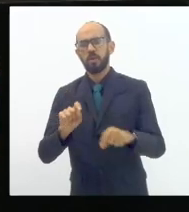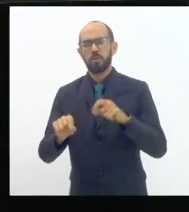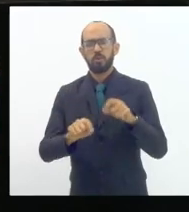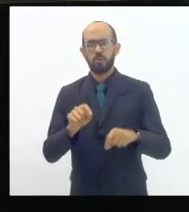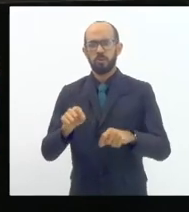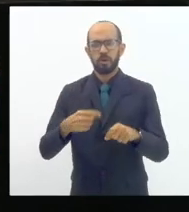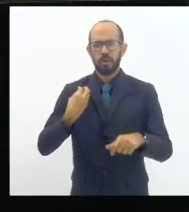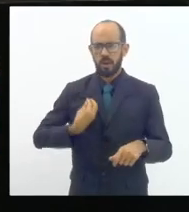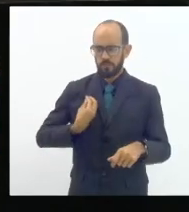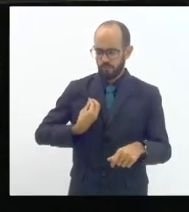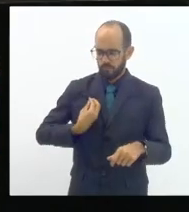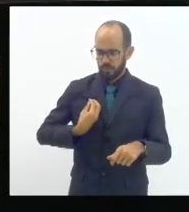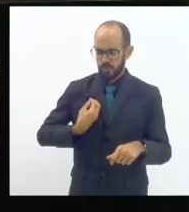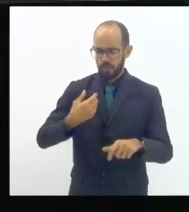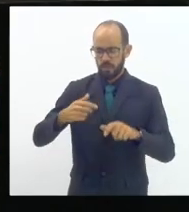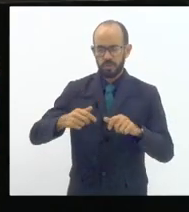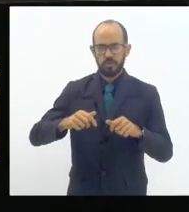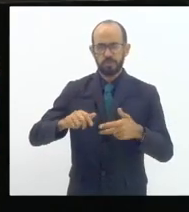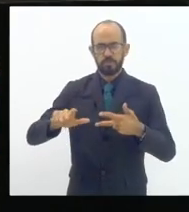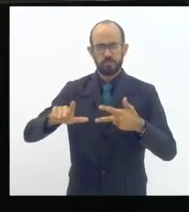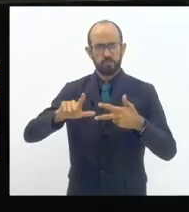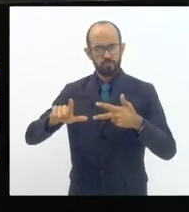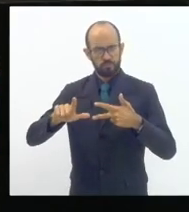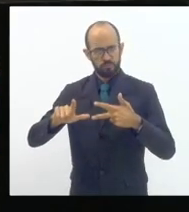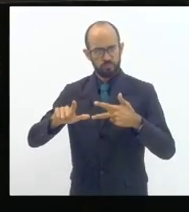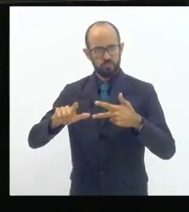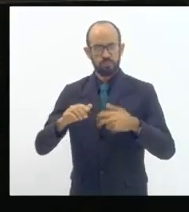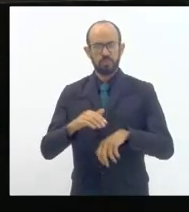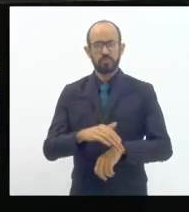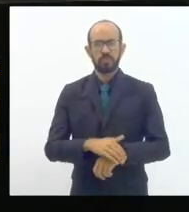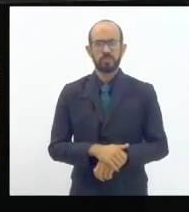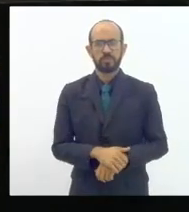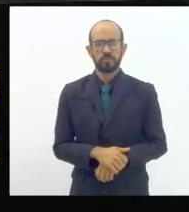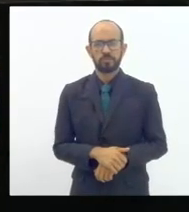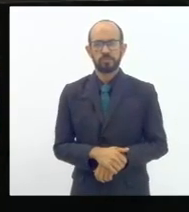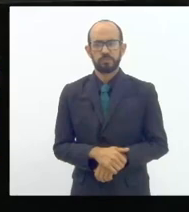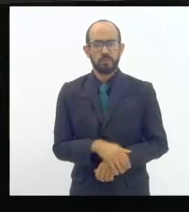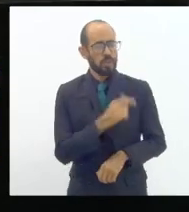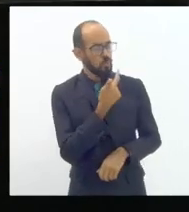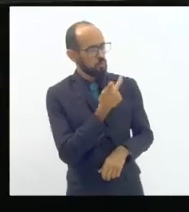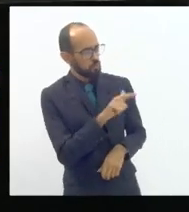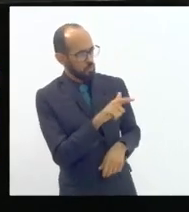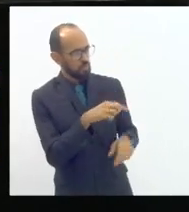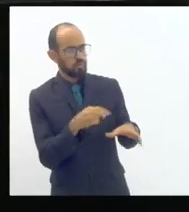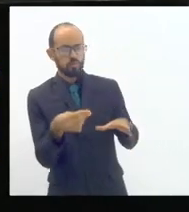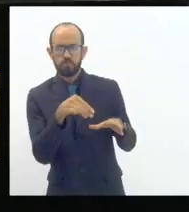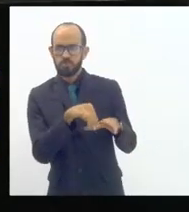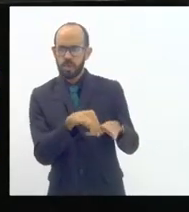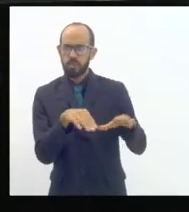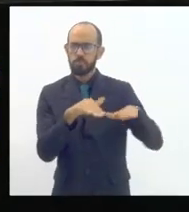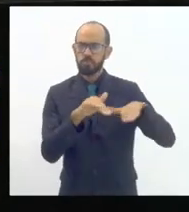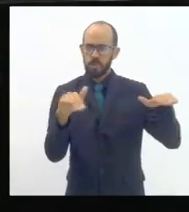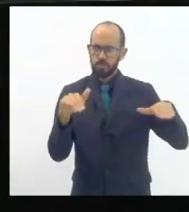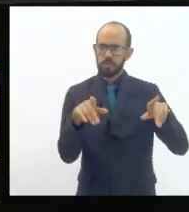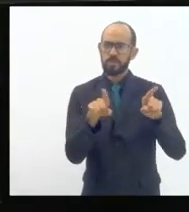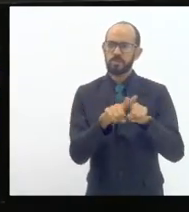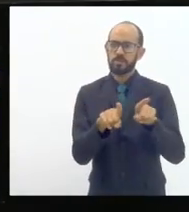vida legislativa. Bom, e os demais membros desta